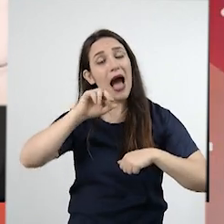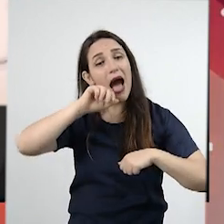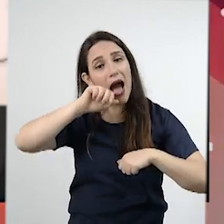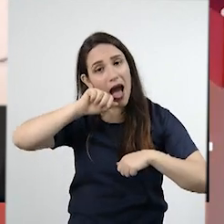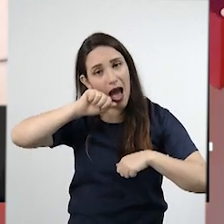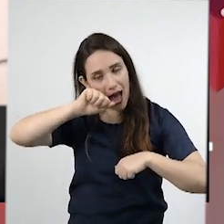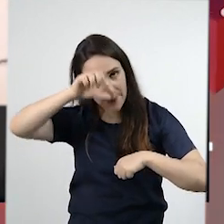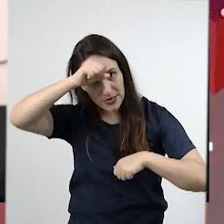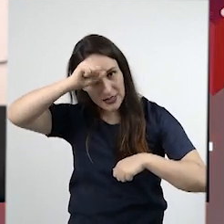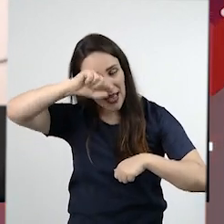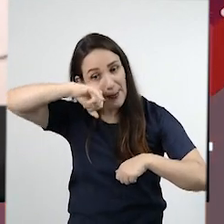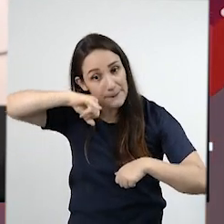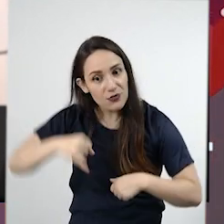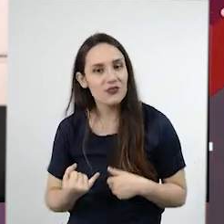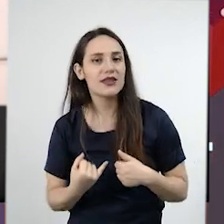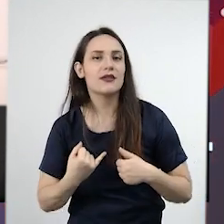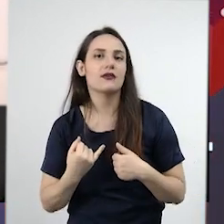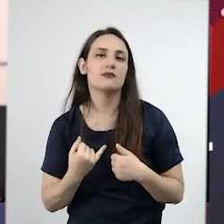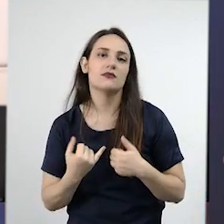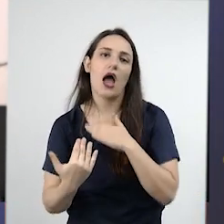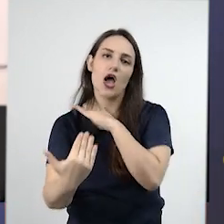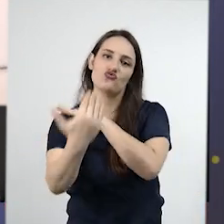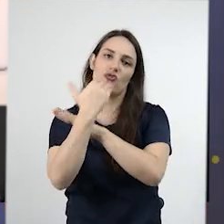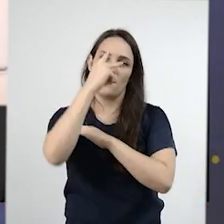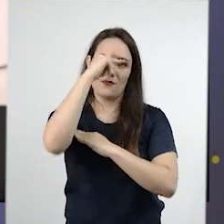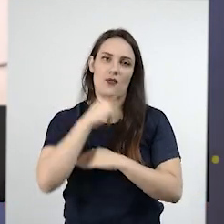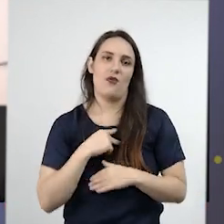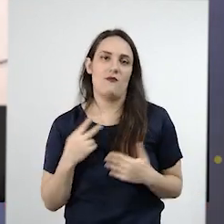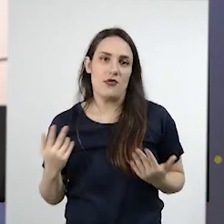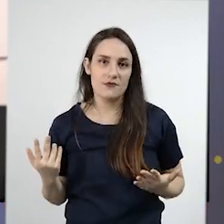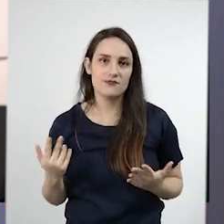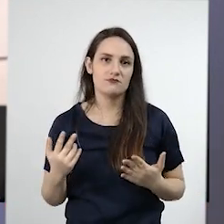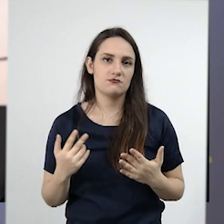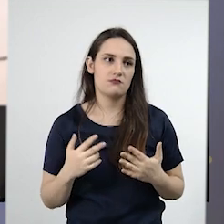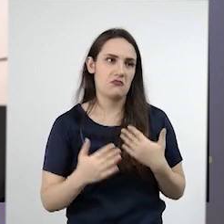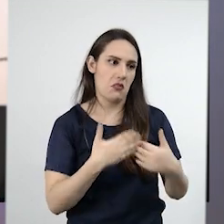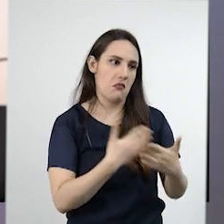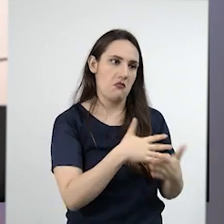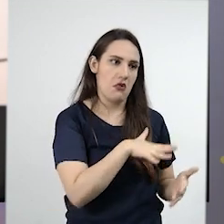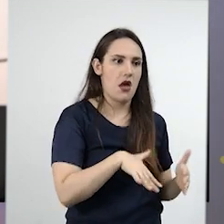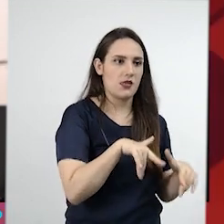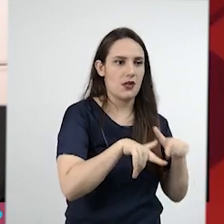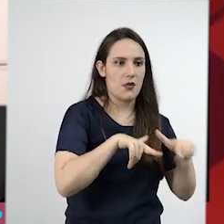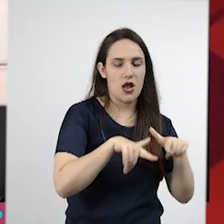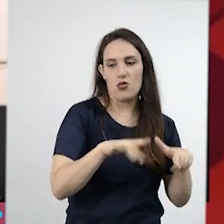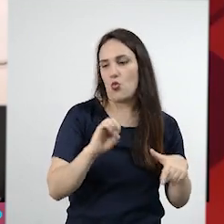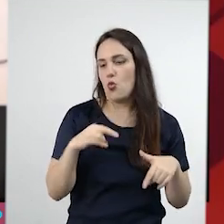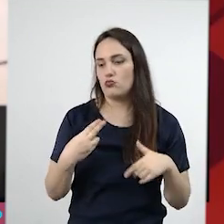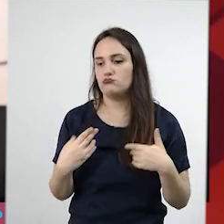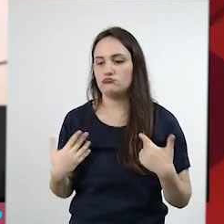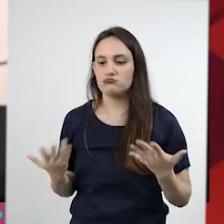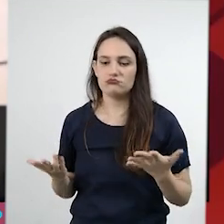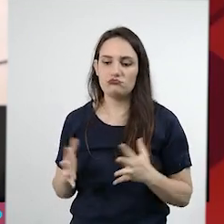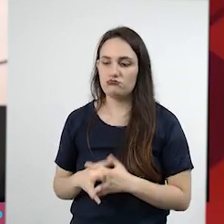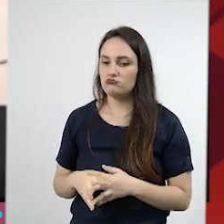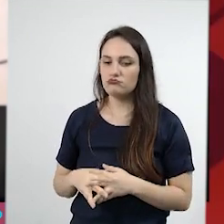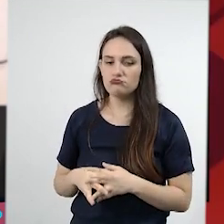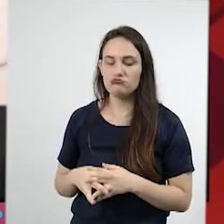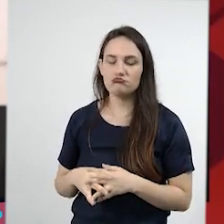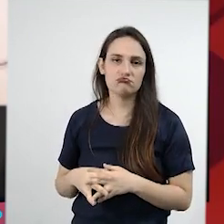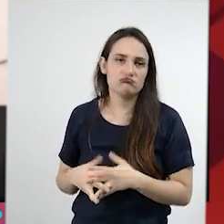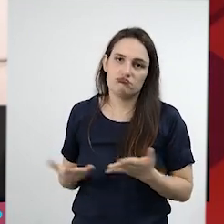favor, seja em relação ao trabalho, seja dentro de uma relação mesmo